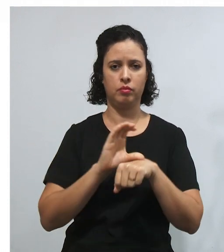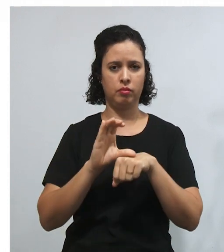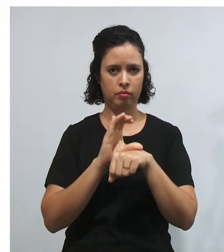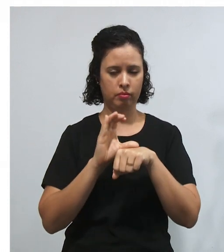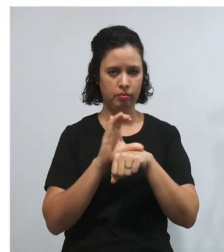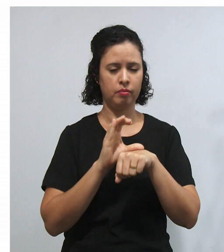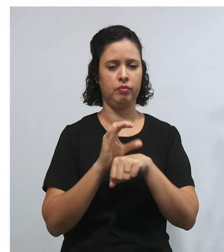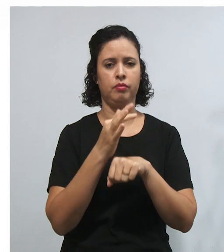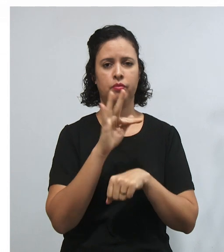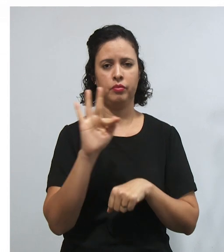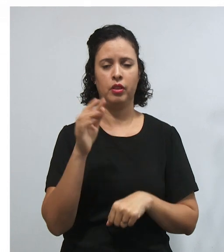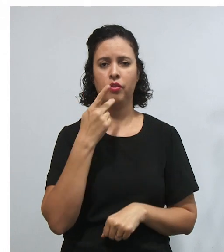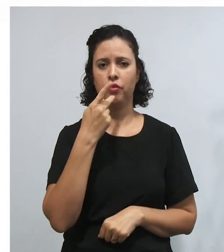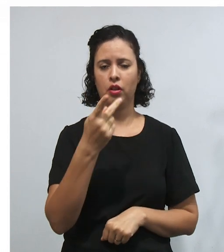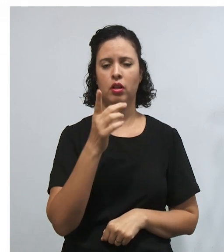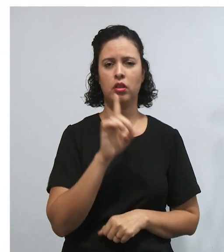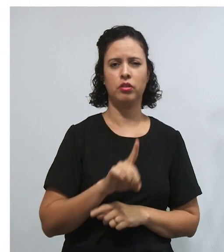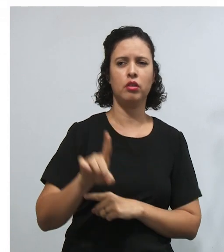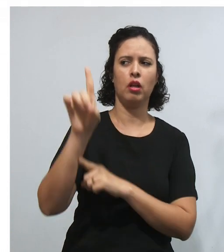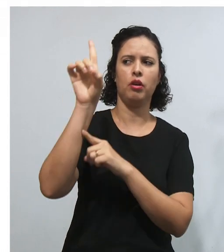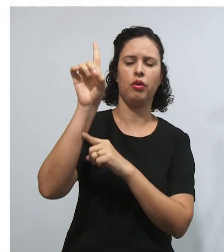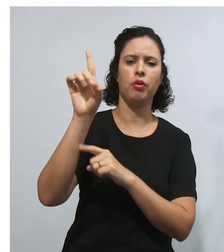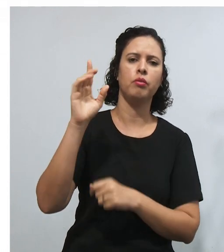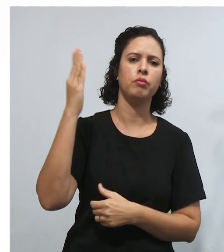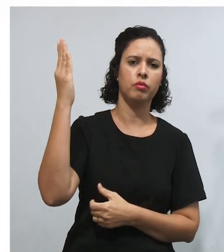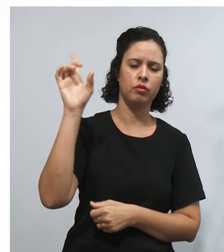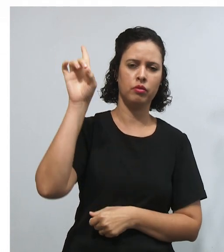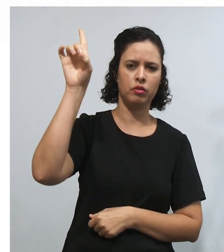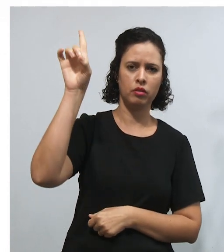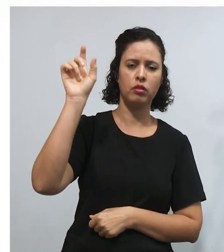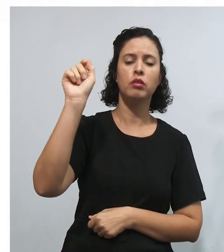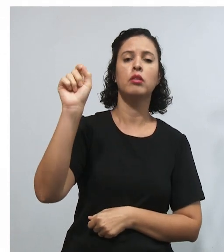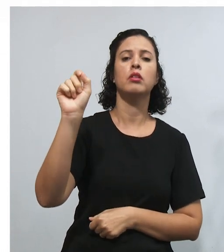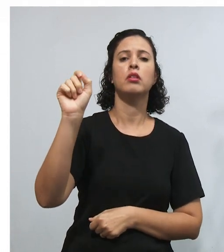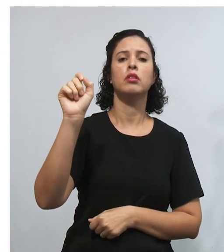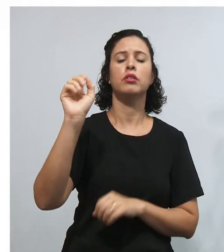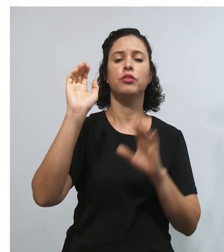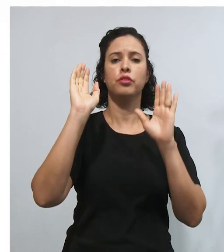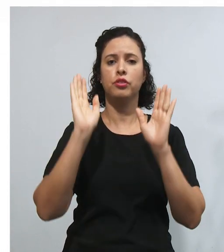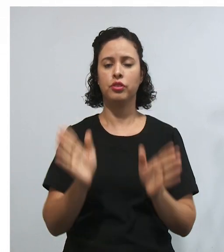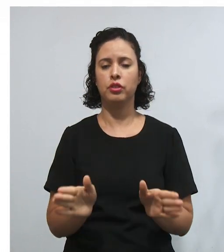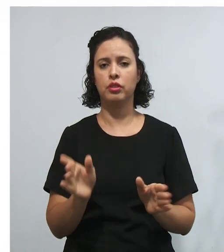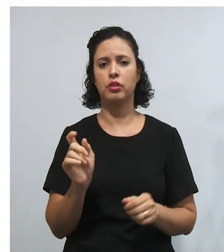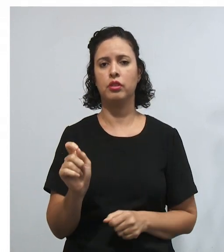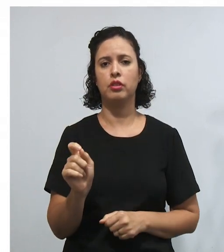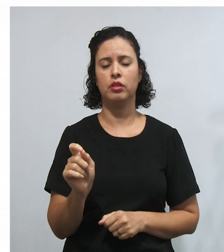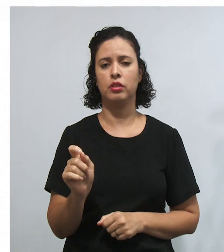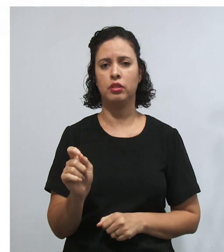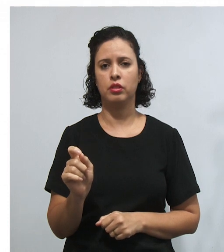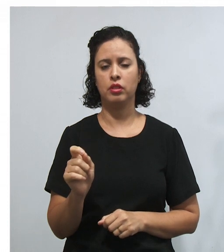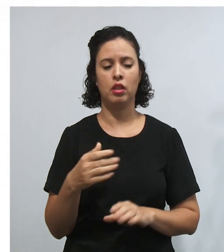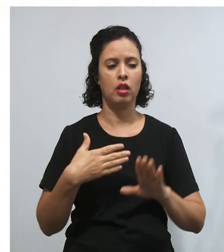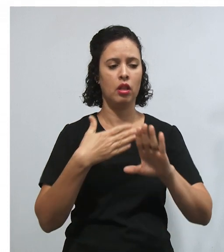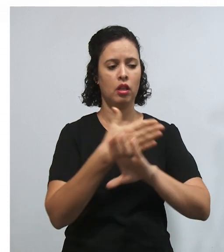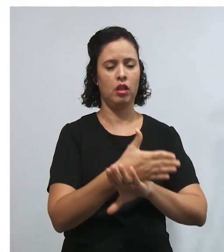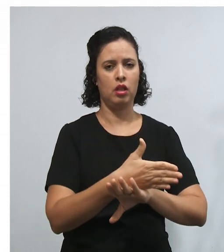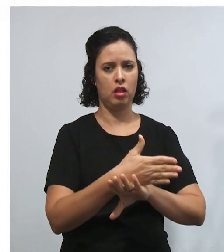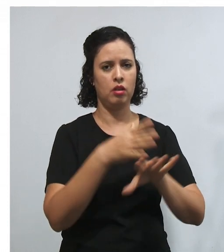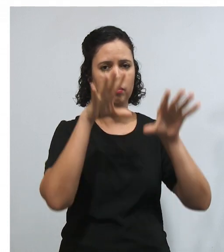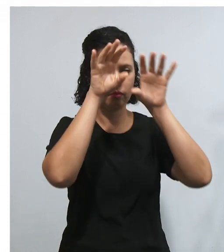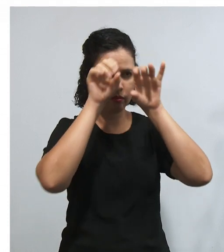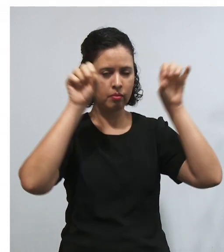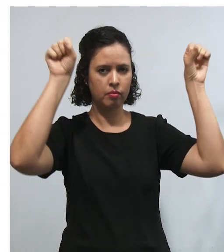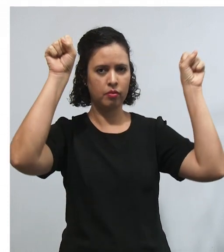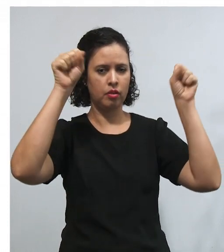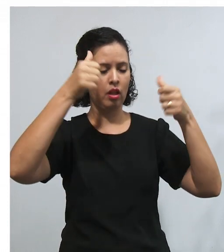Federal, inclusive que ele fala de Deus, né? Já foi, inclusive, aquilo para o STF, para ser